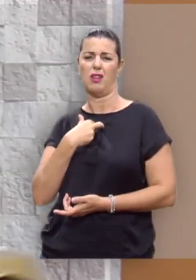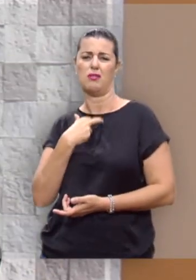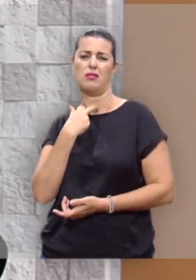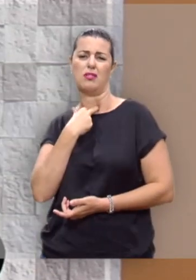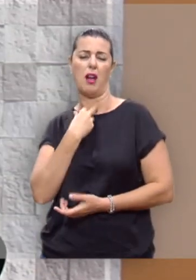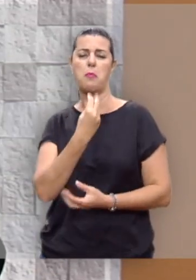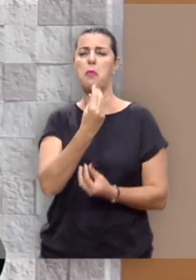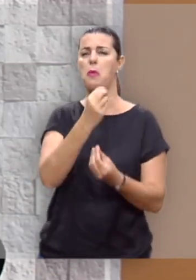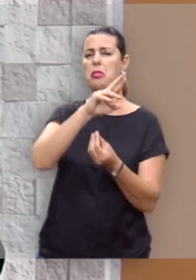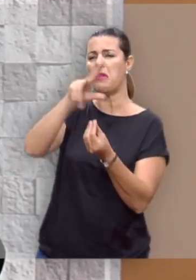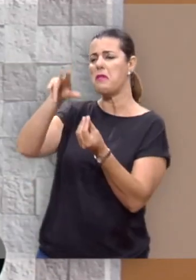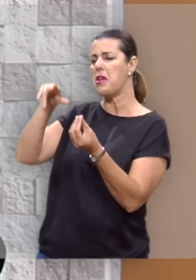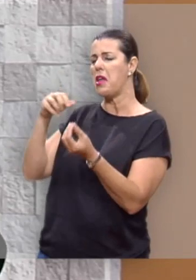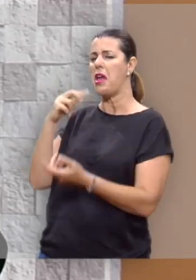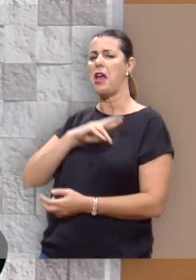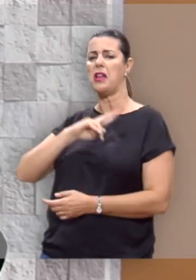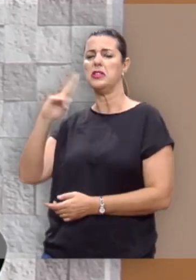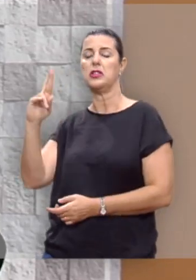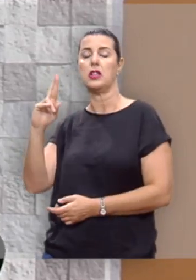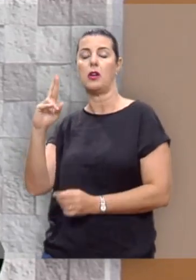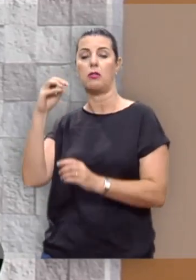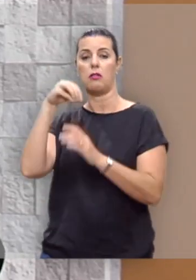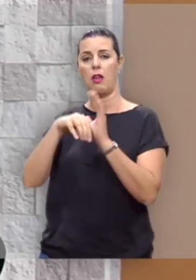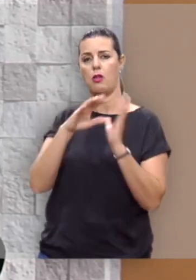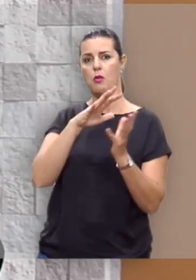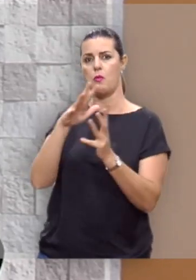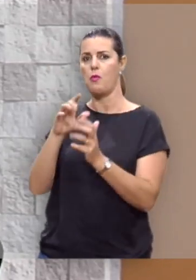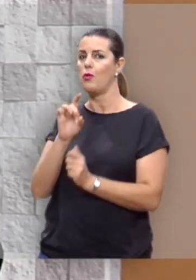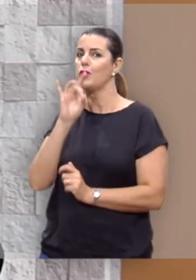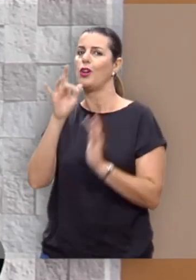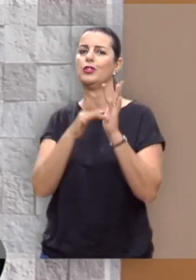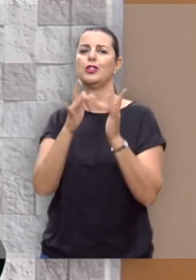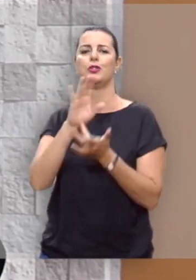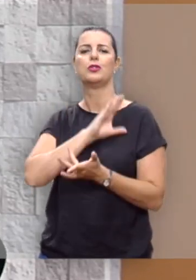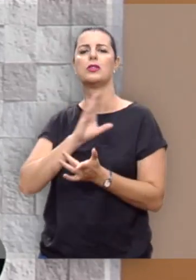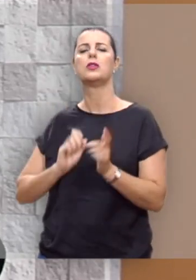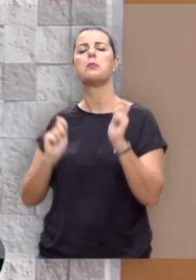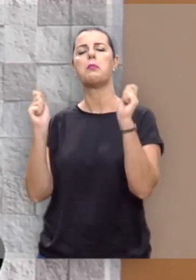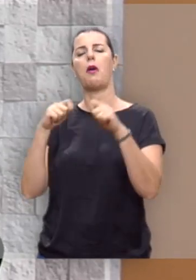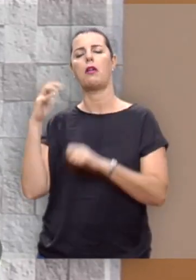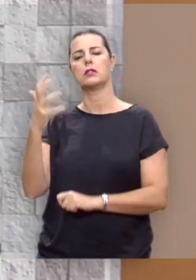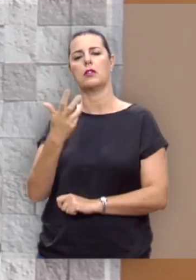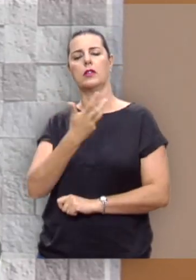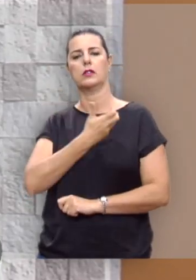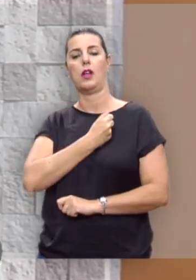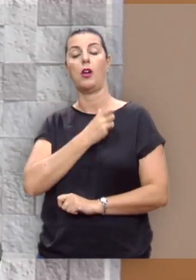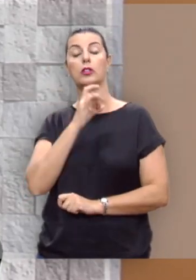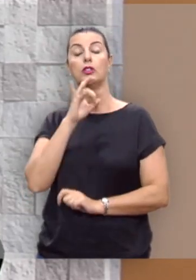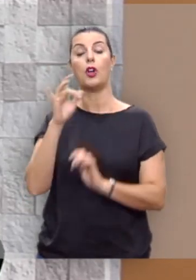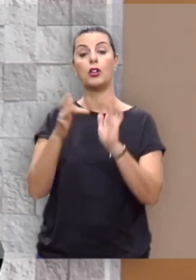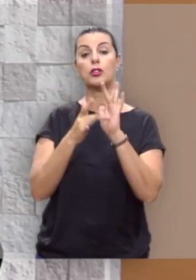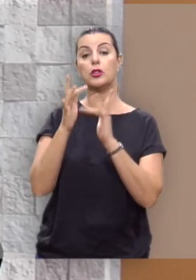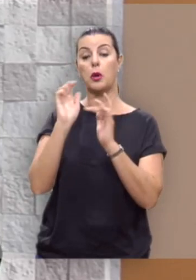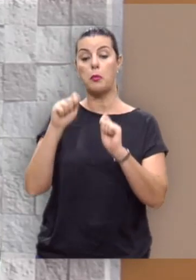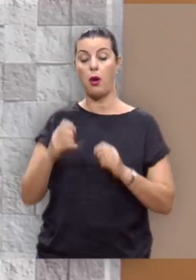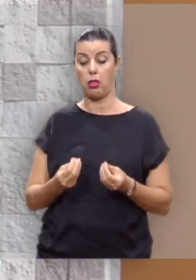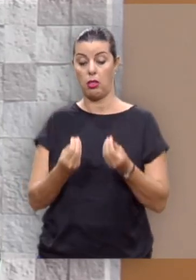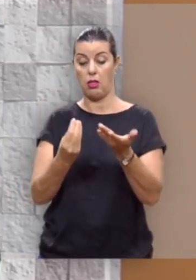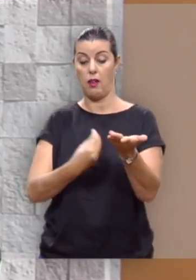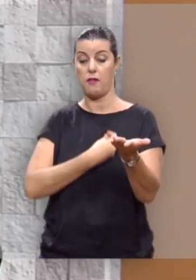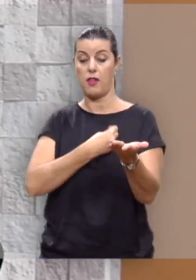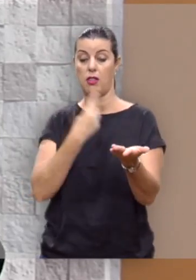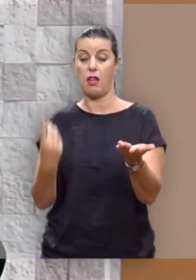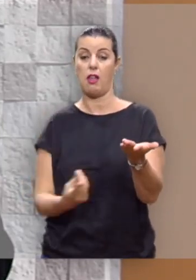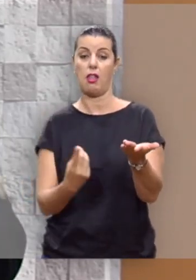muitas religiões no mundo. É só Cristo quem tem o poder de salvar. Só Ele pode dar a você a